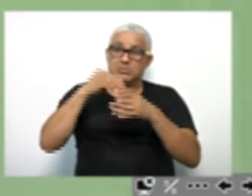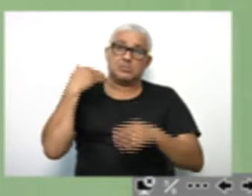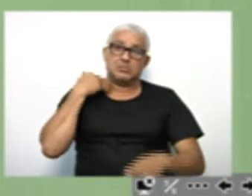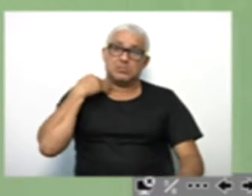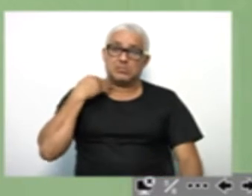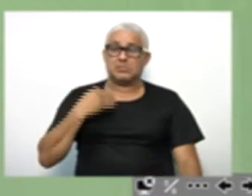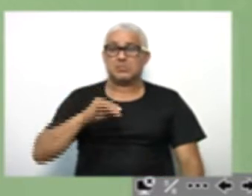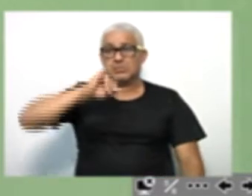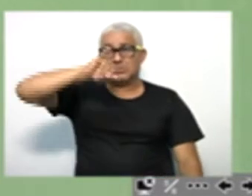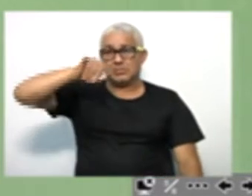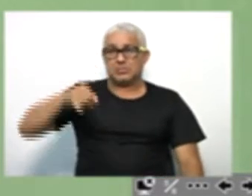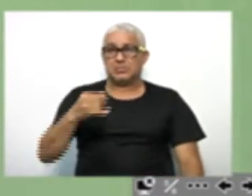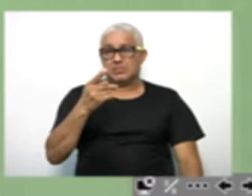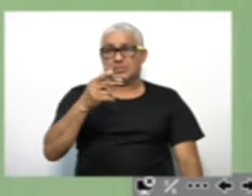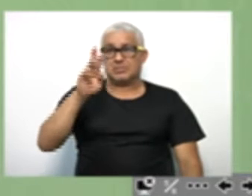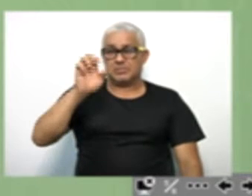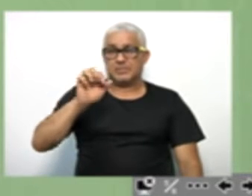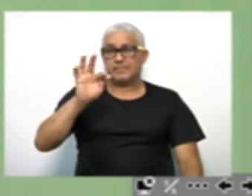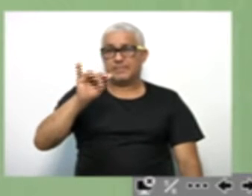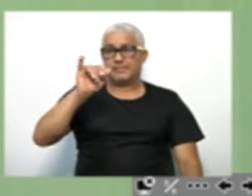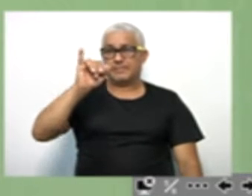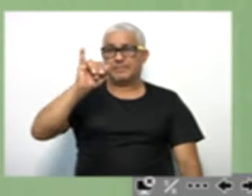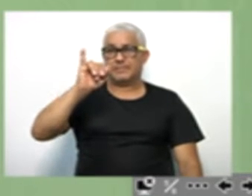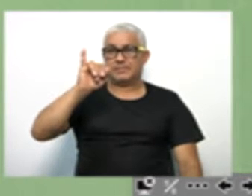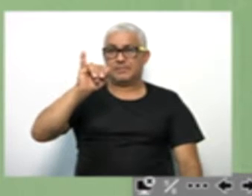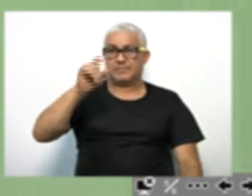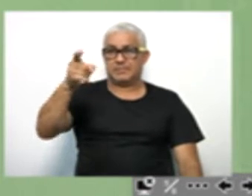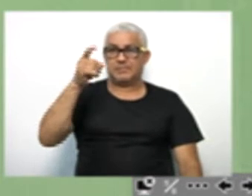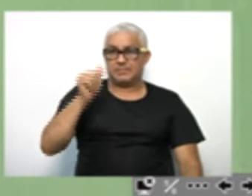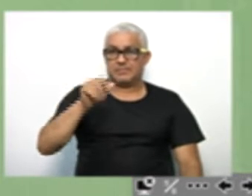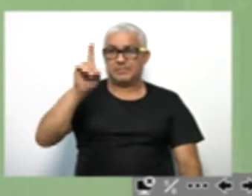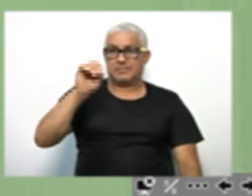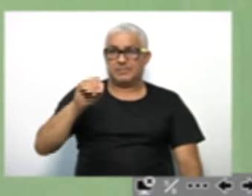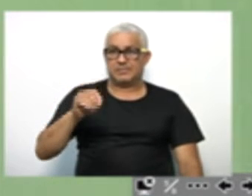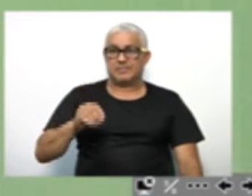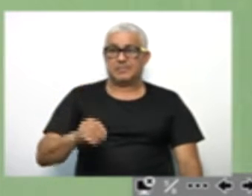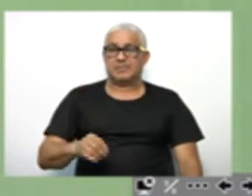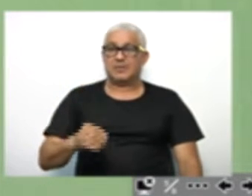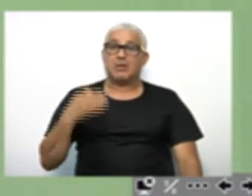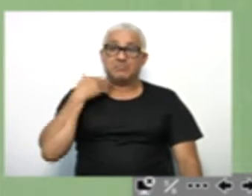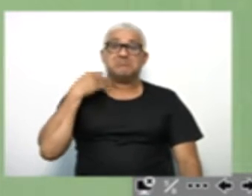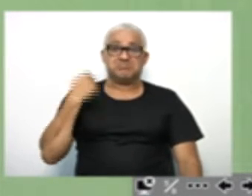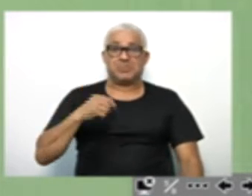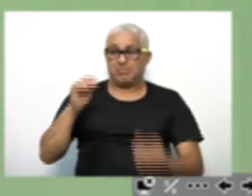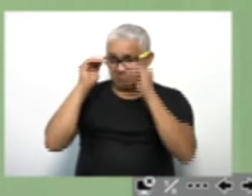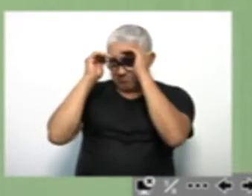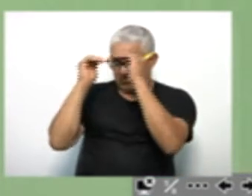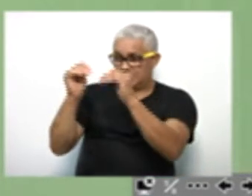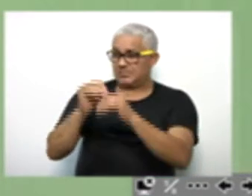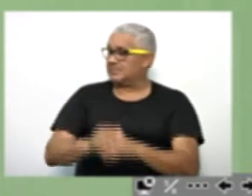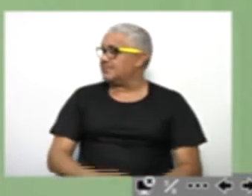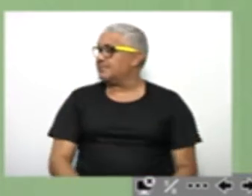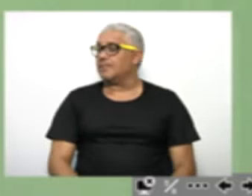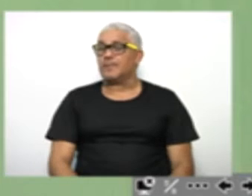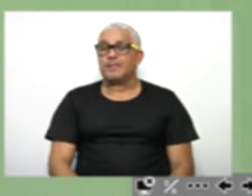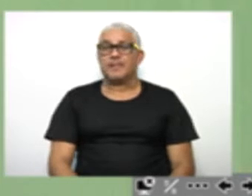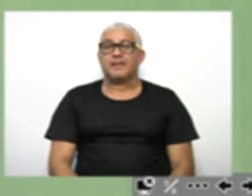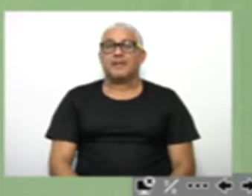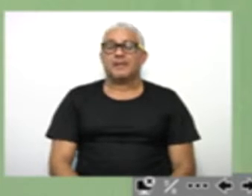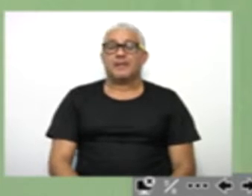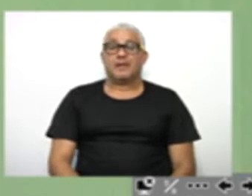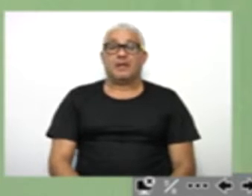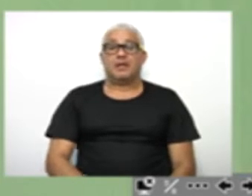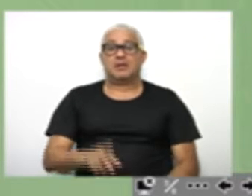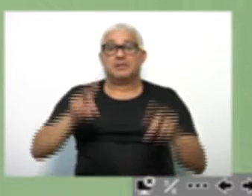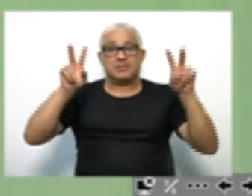pré-fixado, onde o banco vai ter que honrar o investimento que você fez. Mas quando falamos de